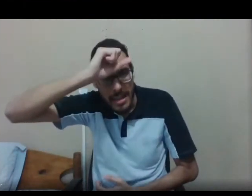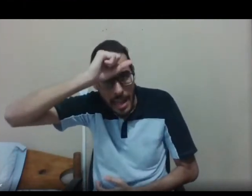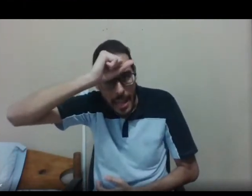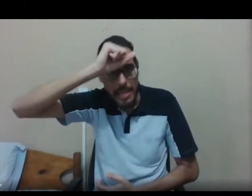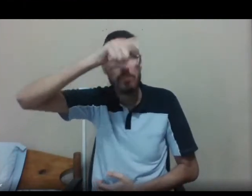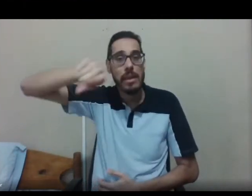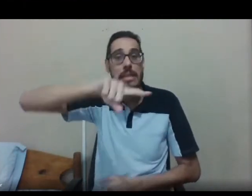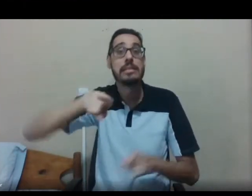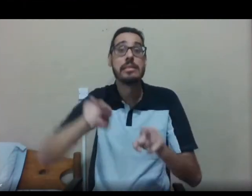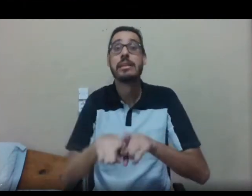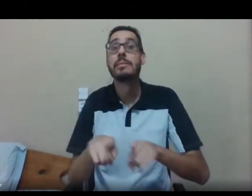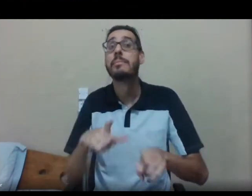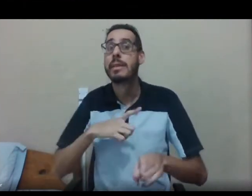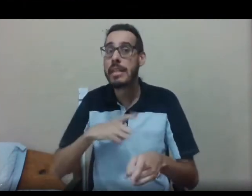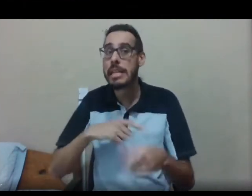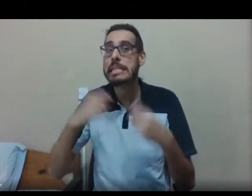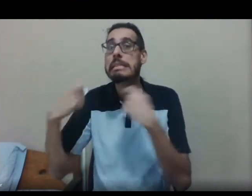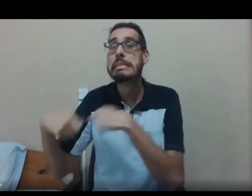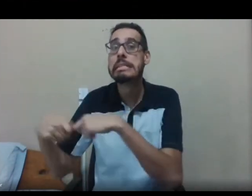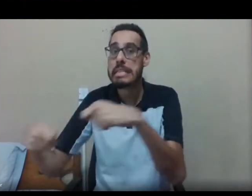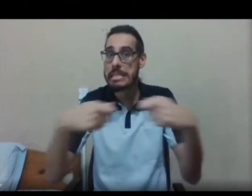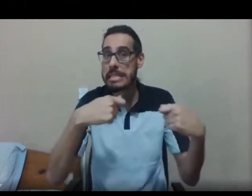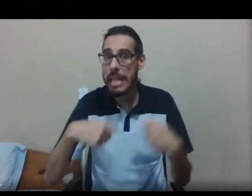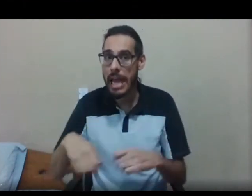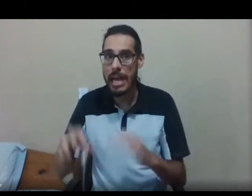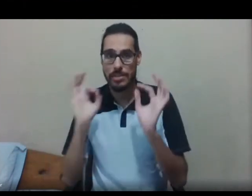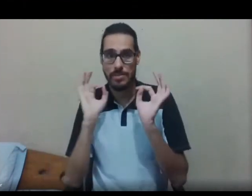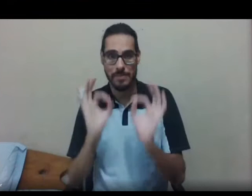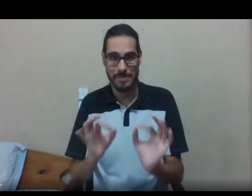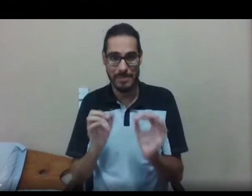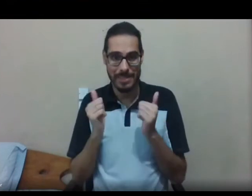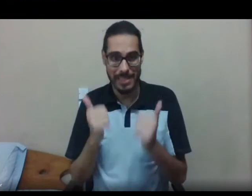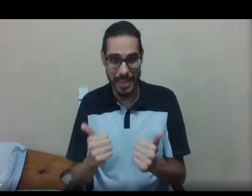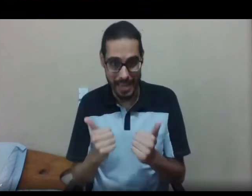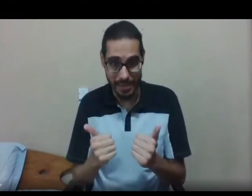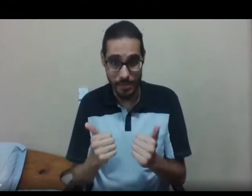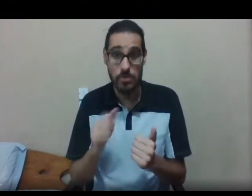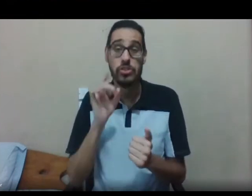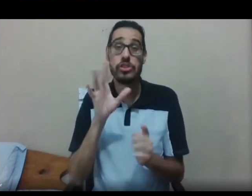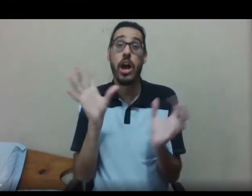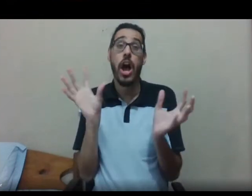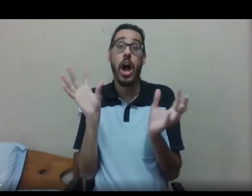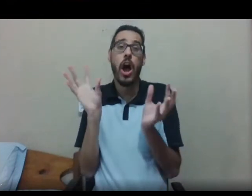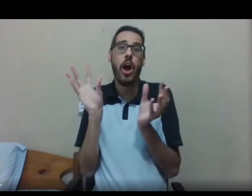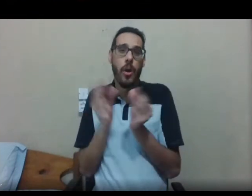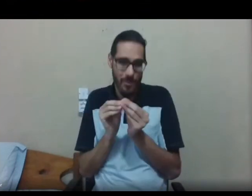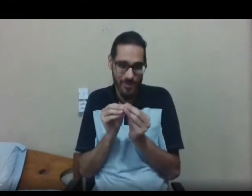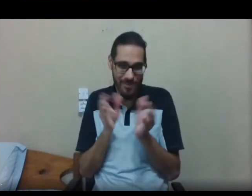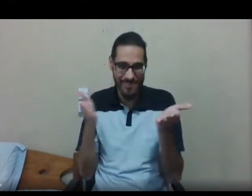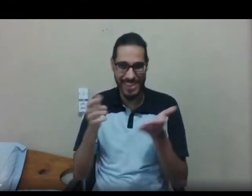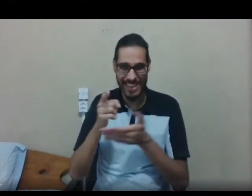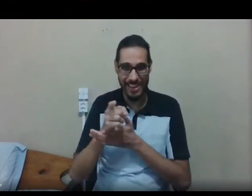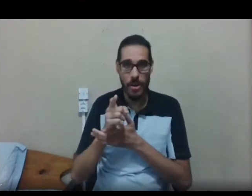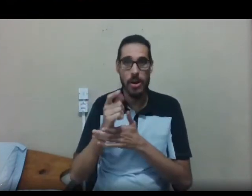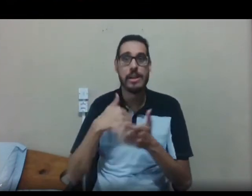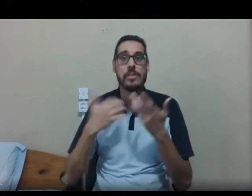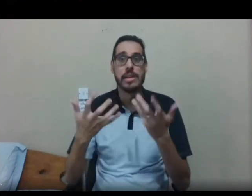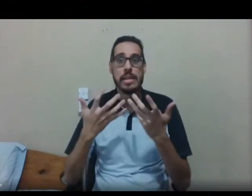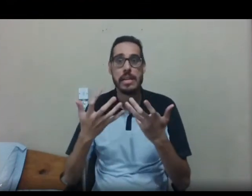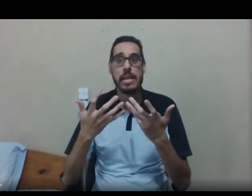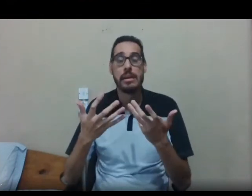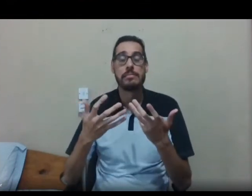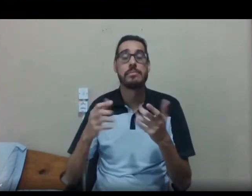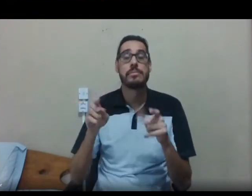assessoria pedagógica, que entrou no ar na quarta-feira, que a gente abriu. Ela está no Ava Admin, daqui a pouco a gente